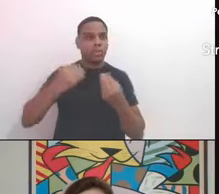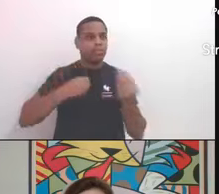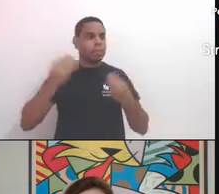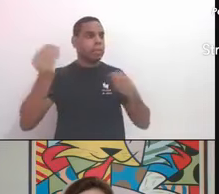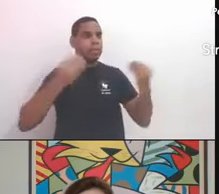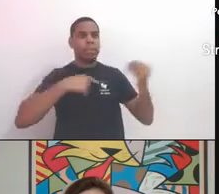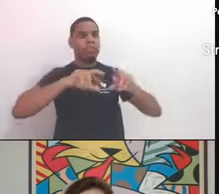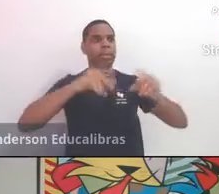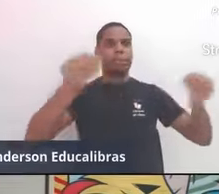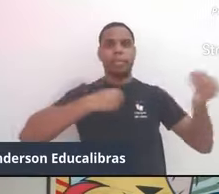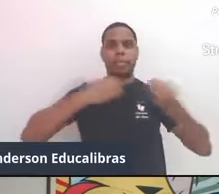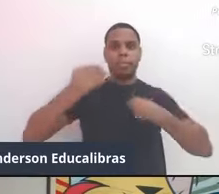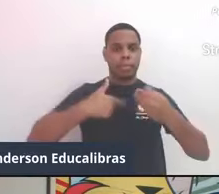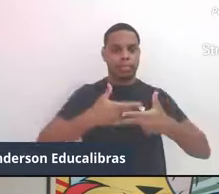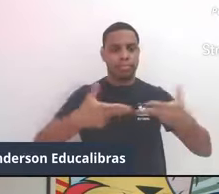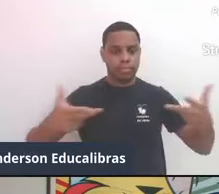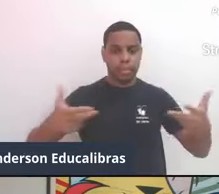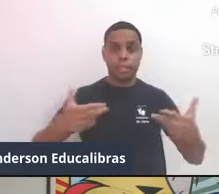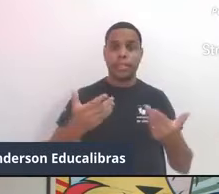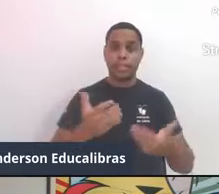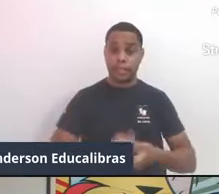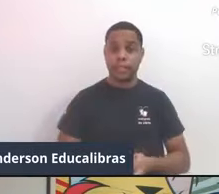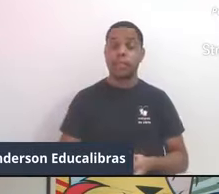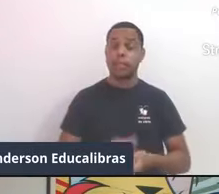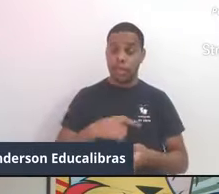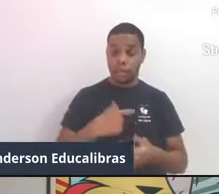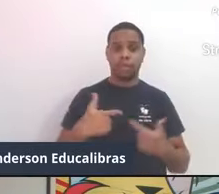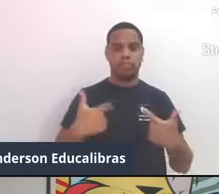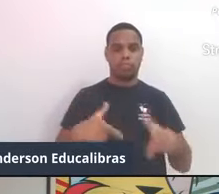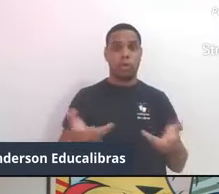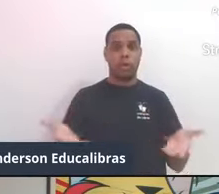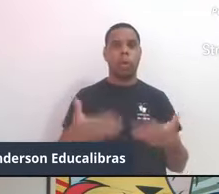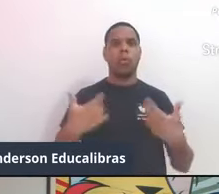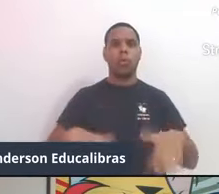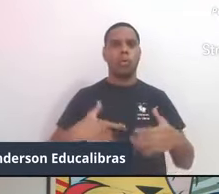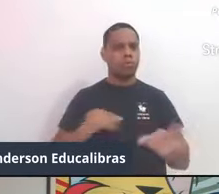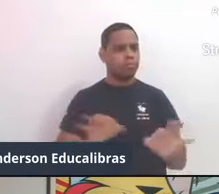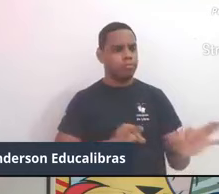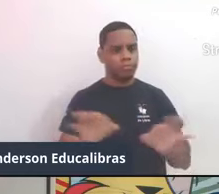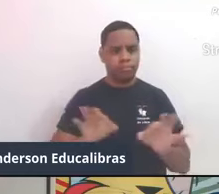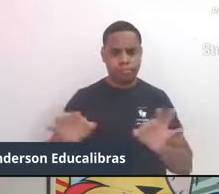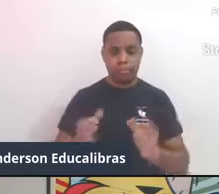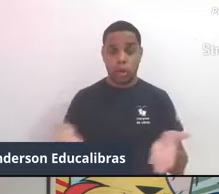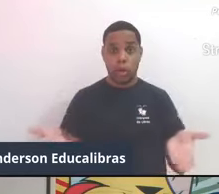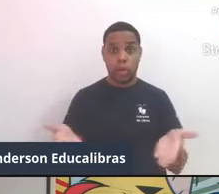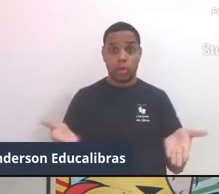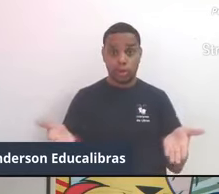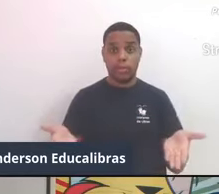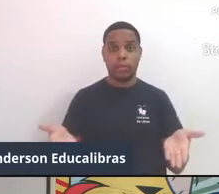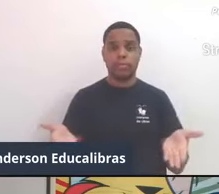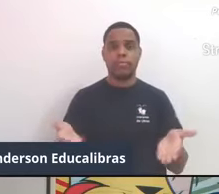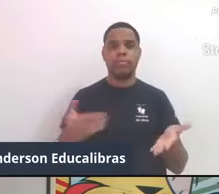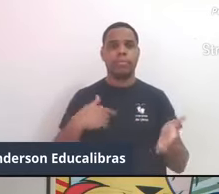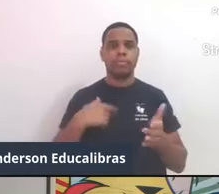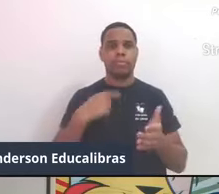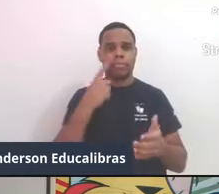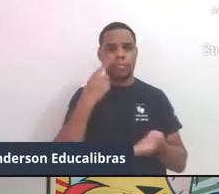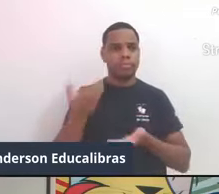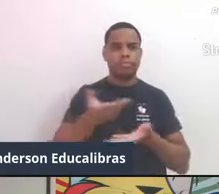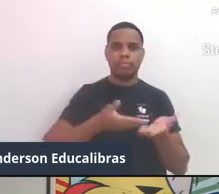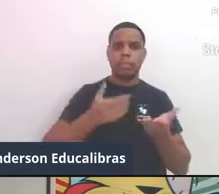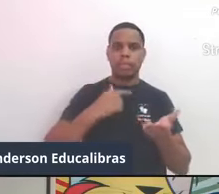de doadores os mais diversos. Então, isso está muito forte nesse momento. estão lidando com isso de uma maneira bastante